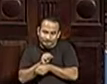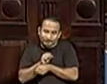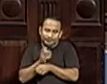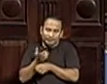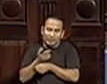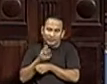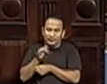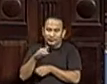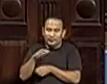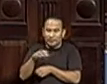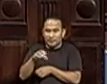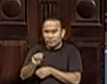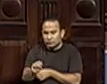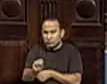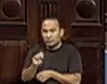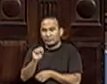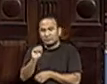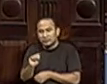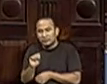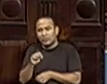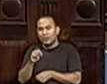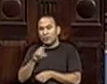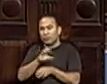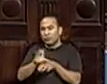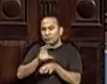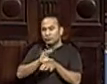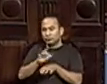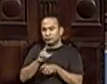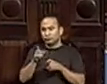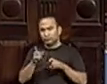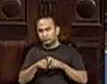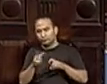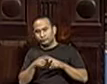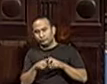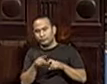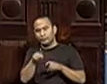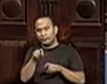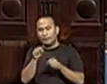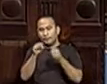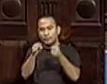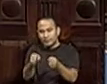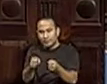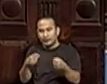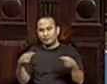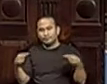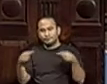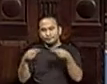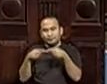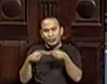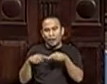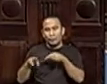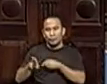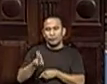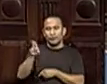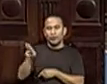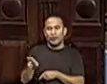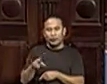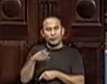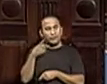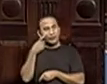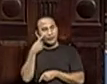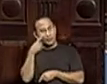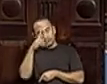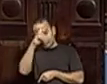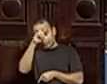FESO, onde há o curso de medicina e há a possibilidade, inclusive, de você fazer uma parceria com a universidade para você ter um